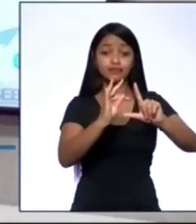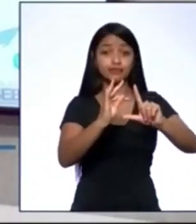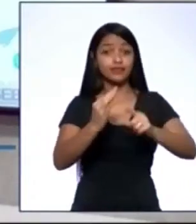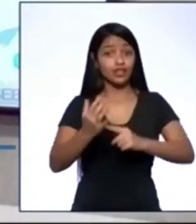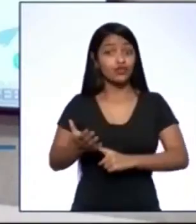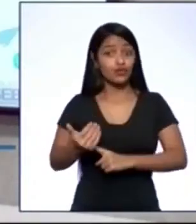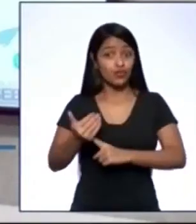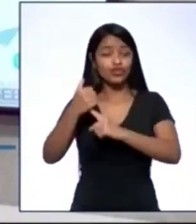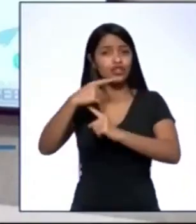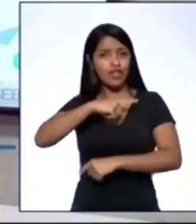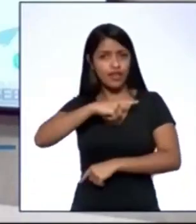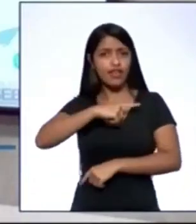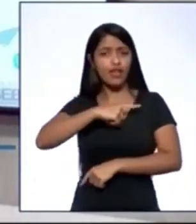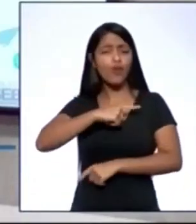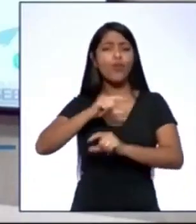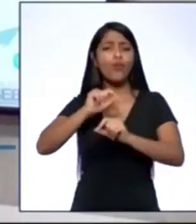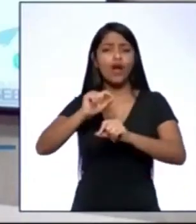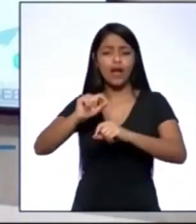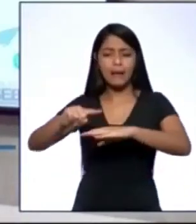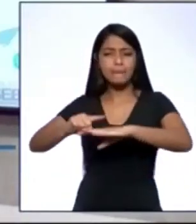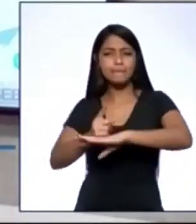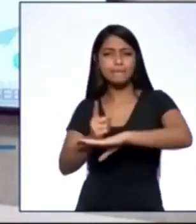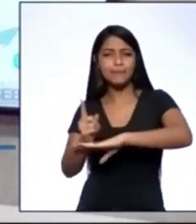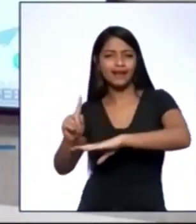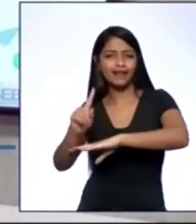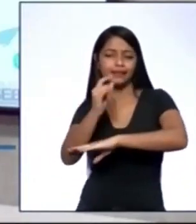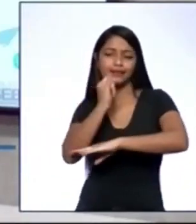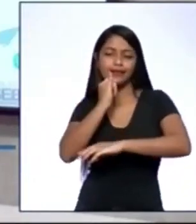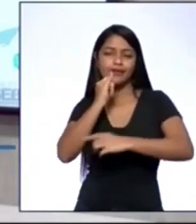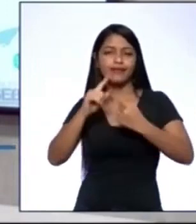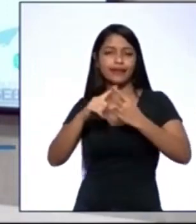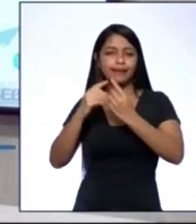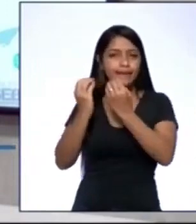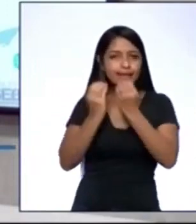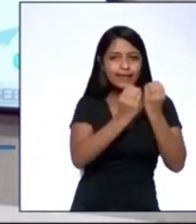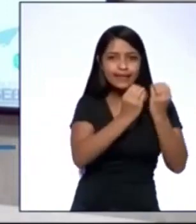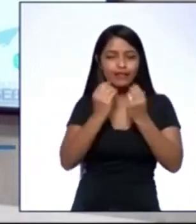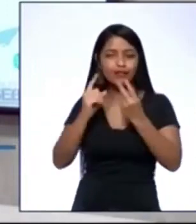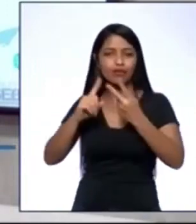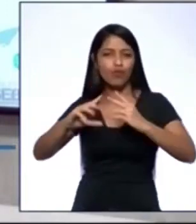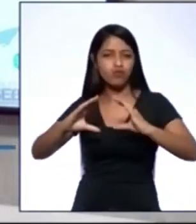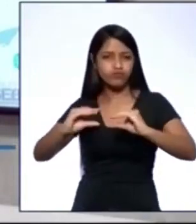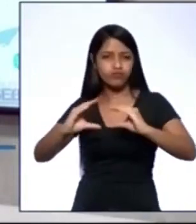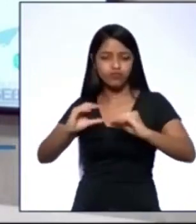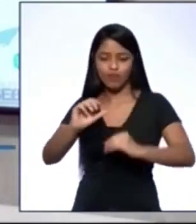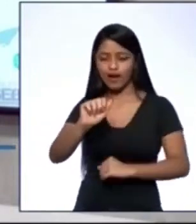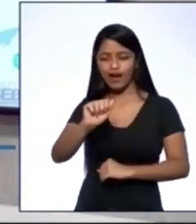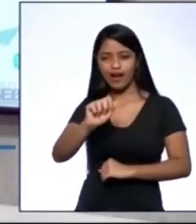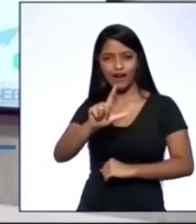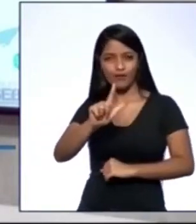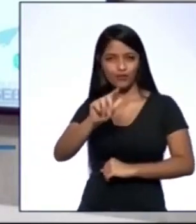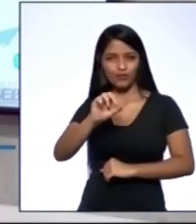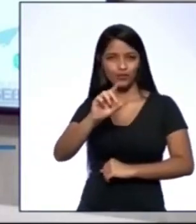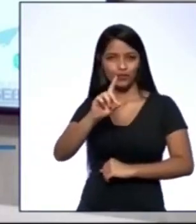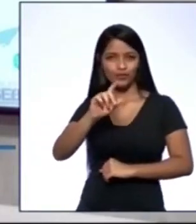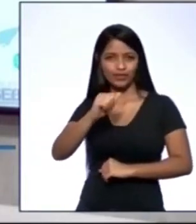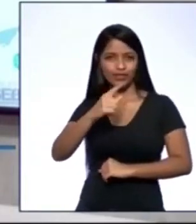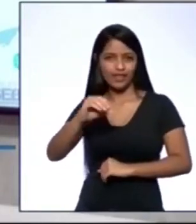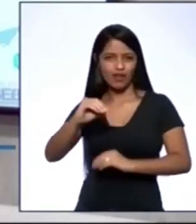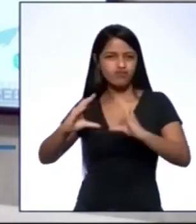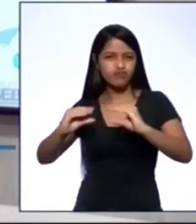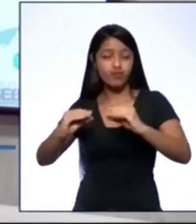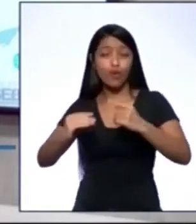tecnologia colocando em plantas como o milho, o algodão, DNA de outras espécies, que faz com que a